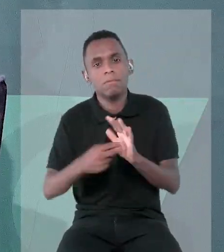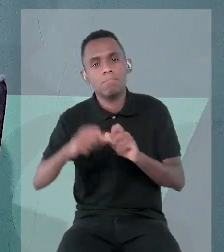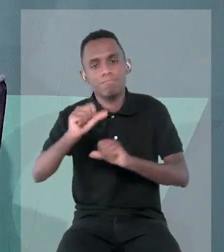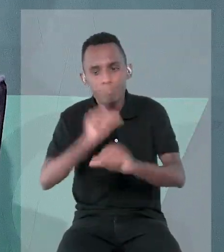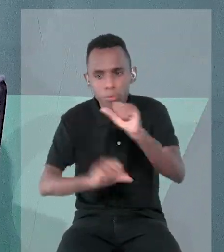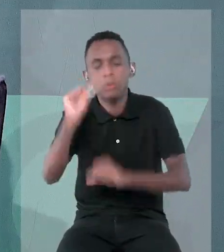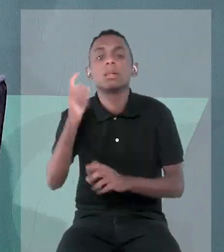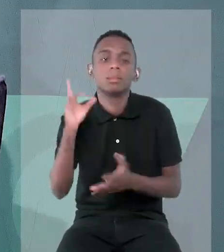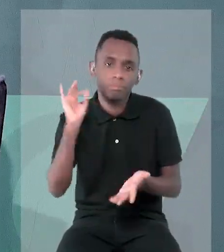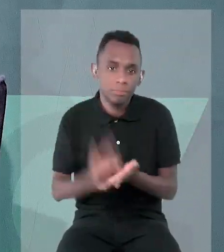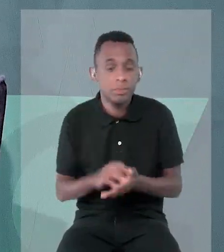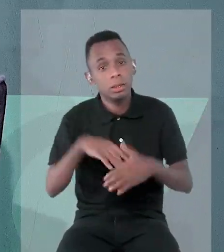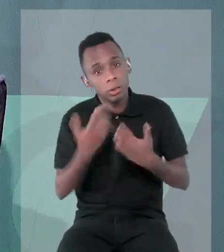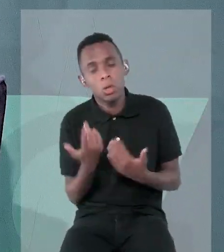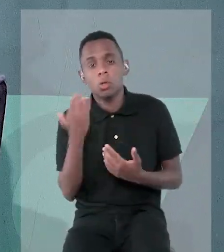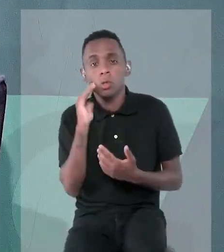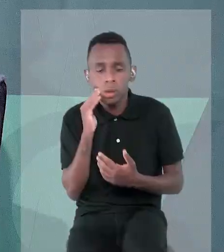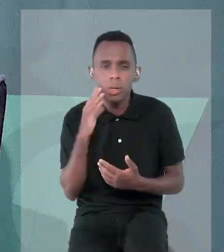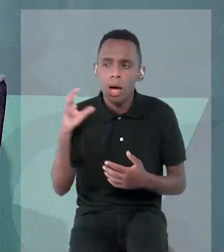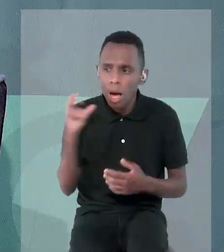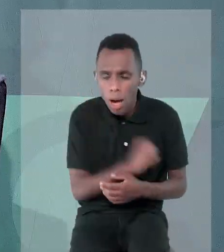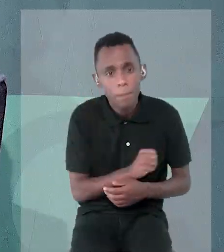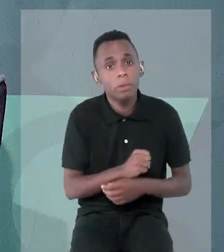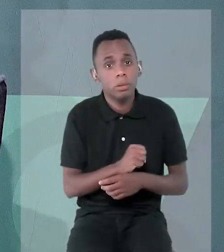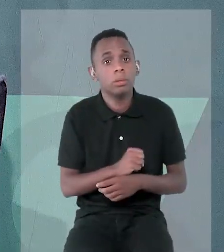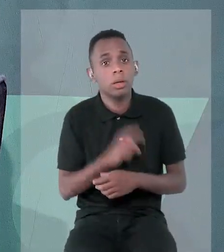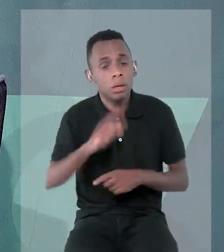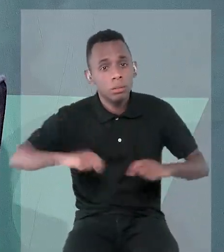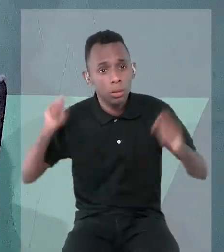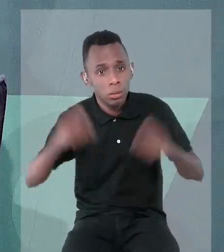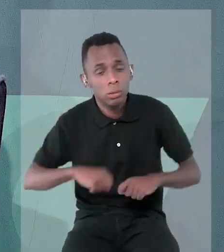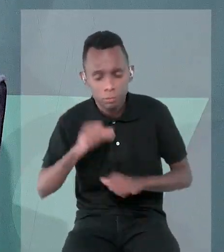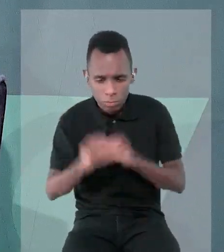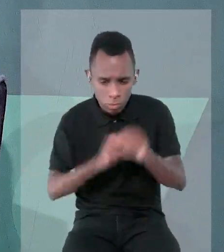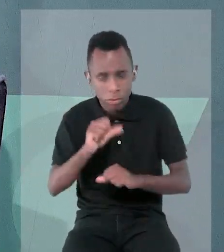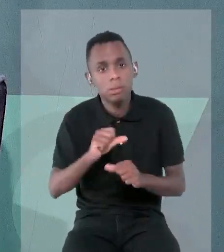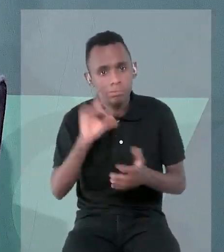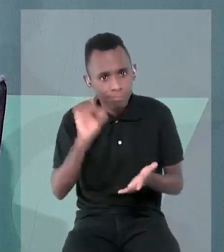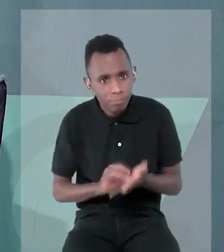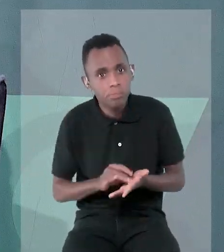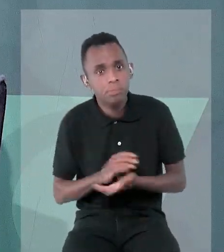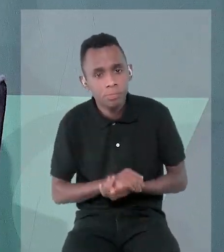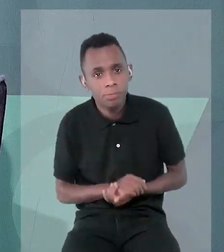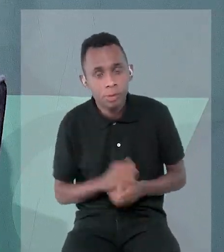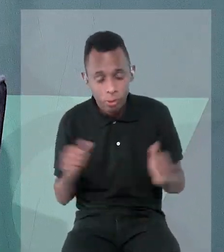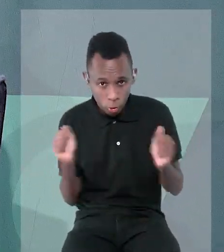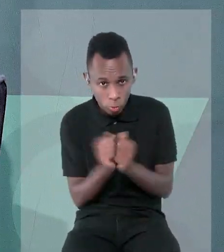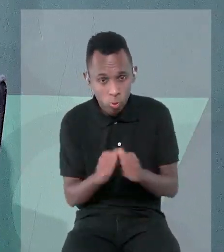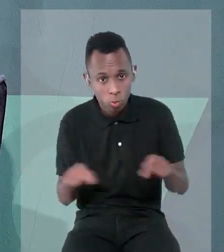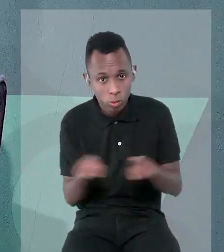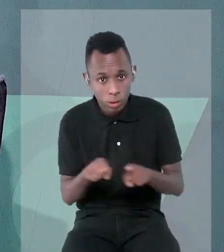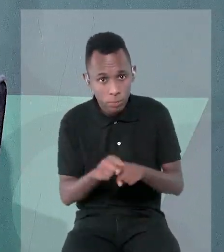de perspectiva muito grande. Então a gente entendeu muito rápido que aquilo tinha um potencial de transformação gigantesco. Junto com